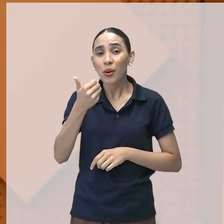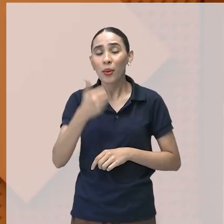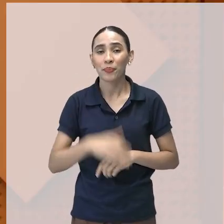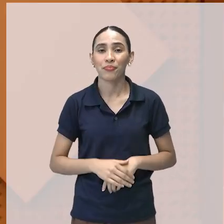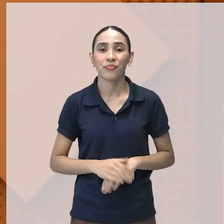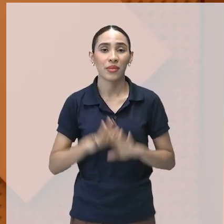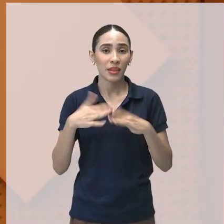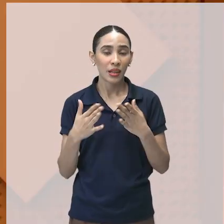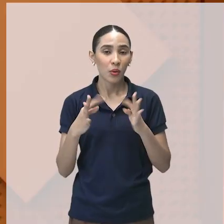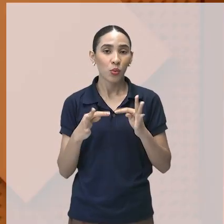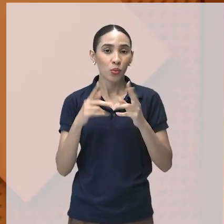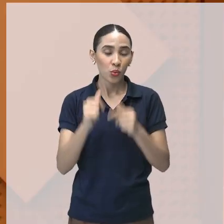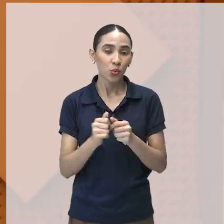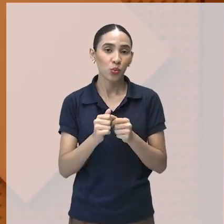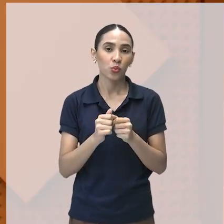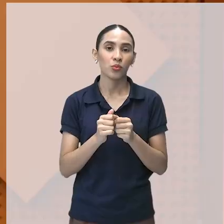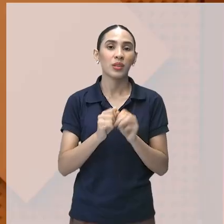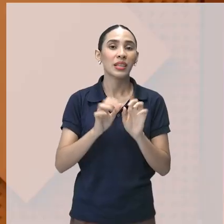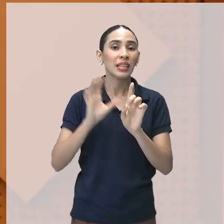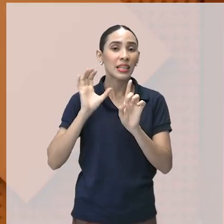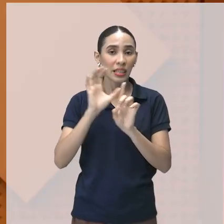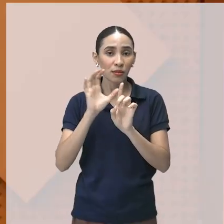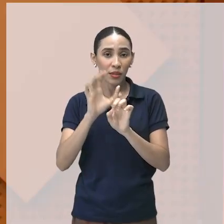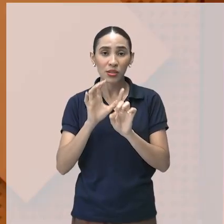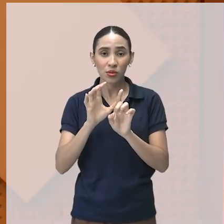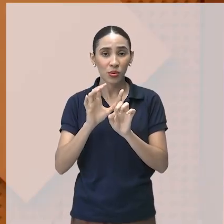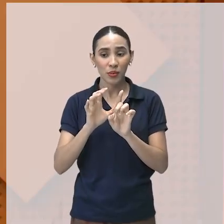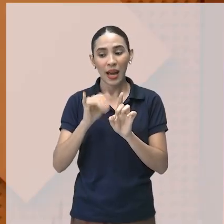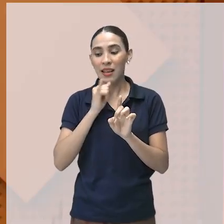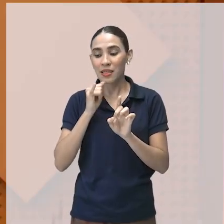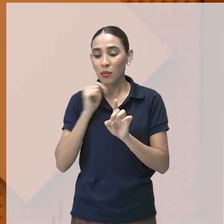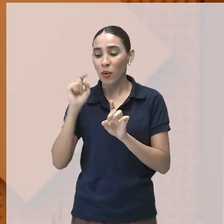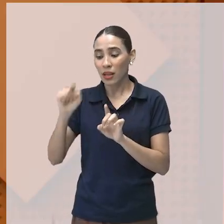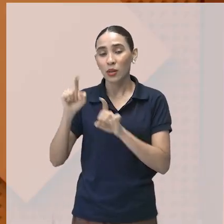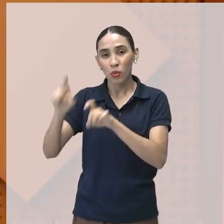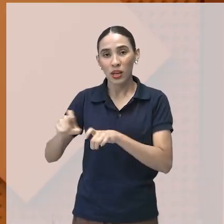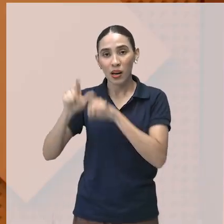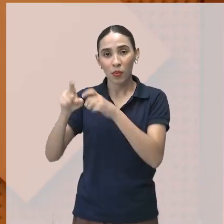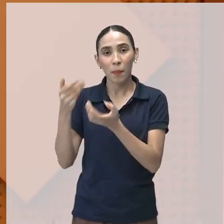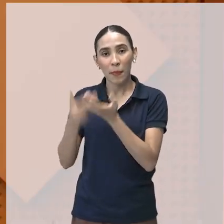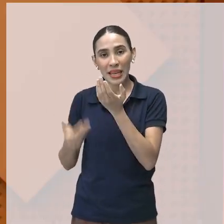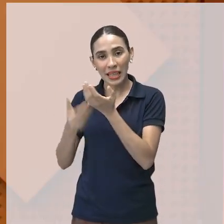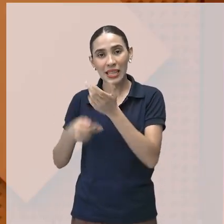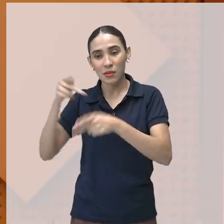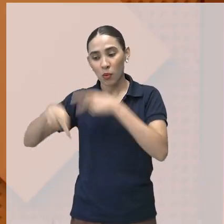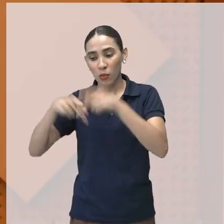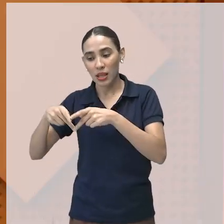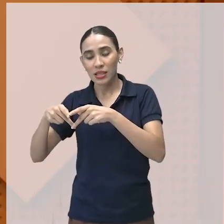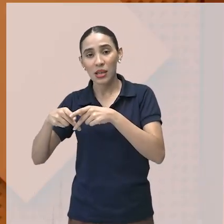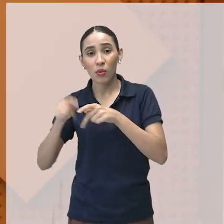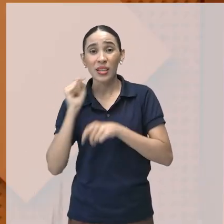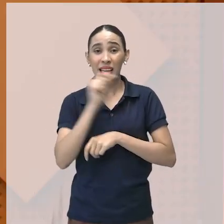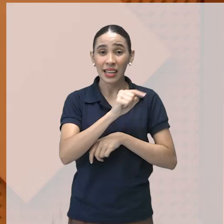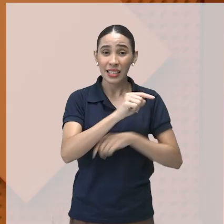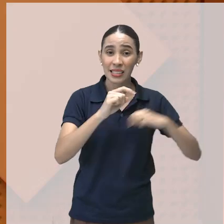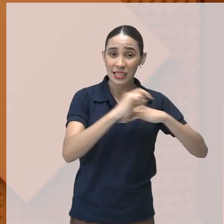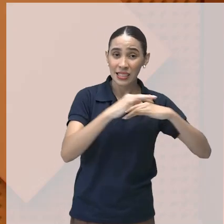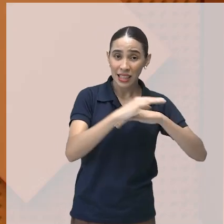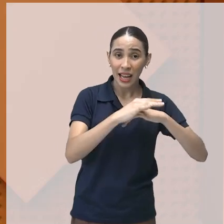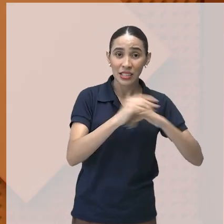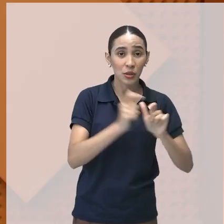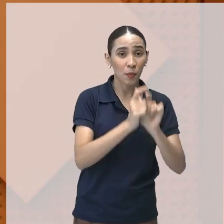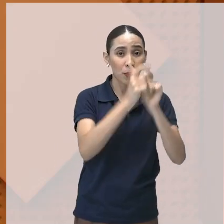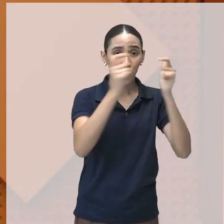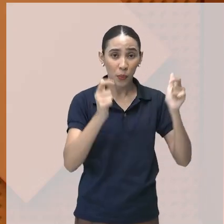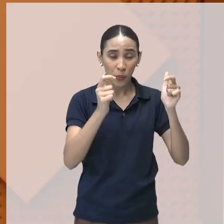certo? Tudo isso fez com que o campo perdesse população e a cidade ganhasse população. Tudo isso fez com que o mundo se tornasse cada